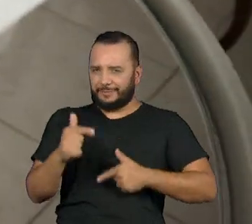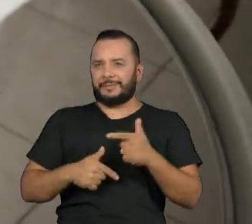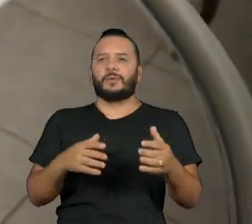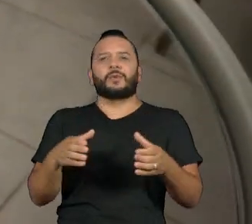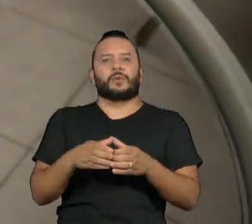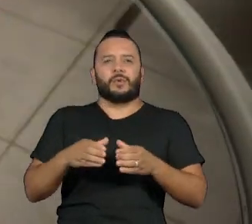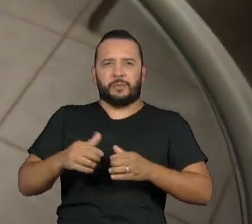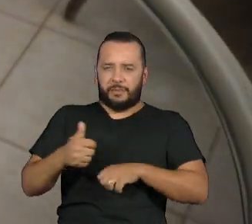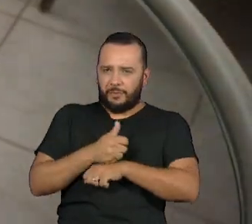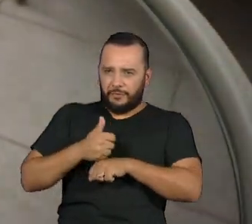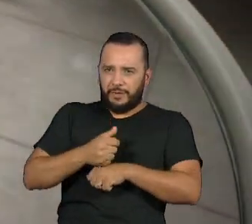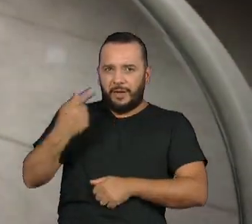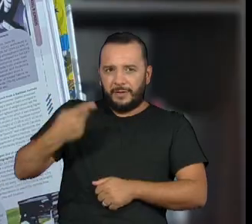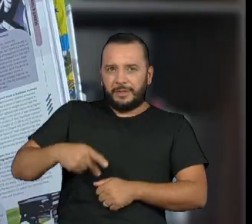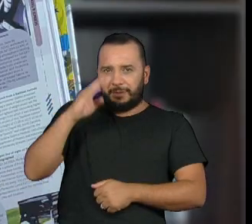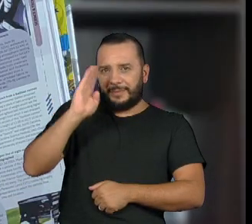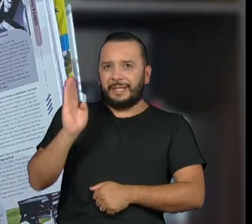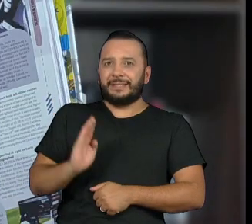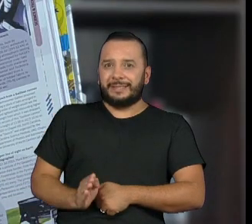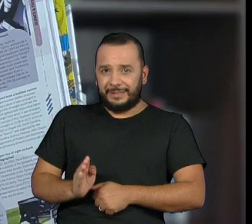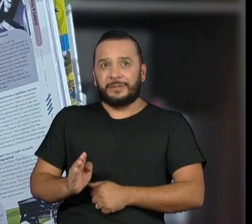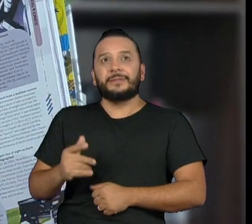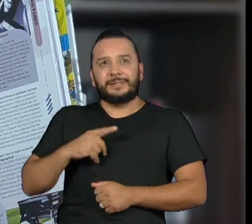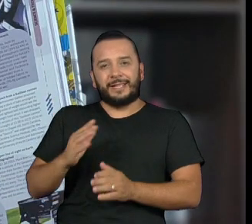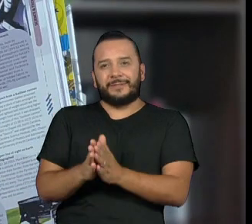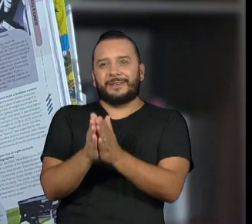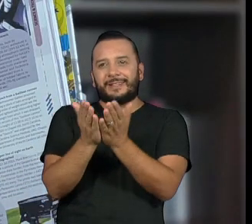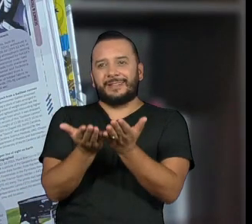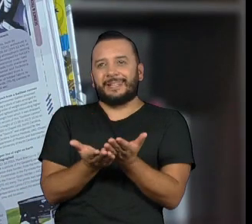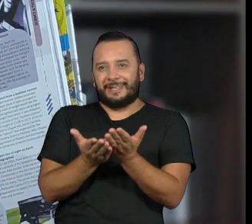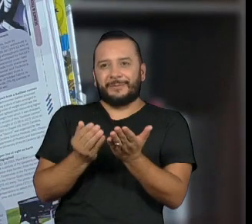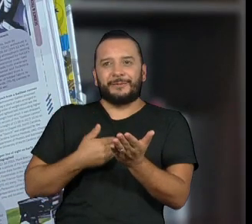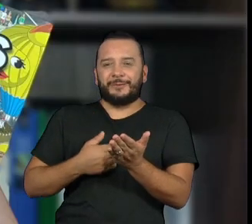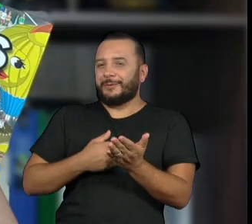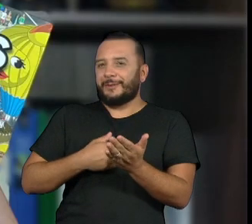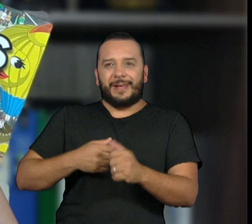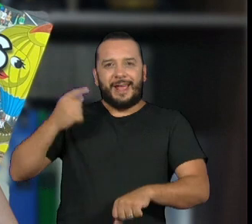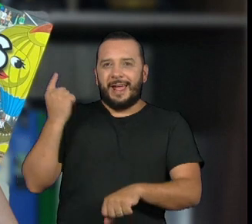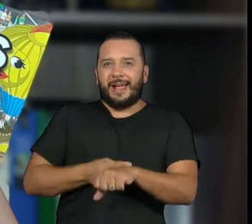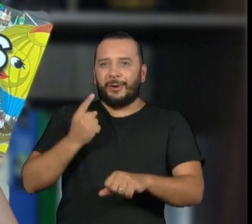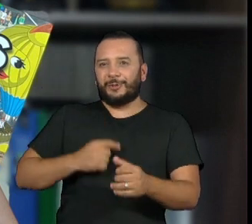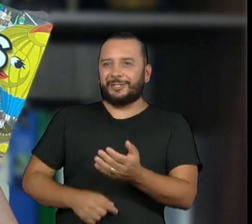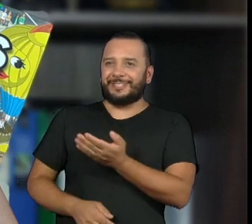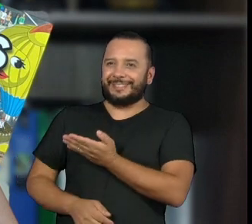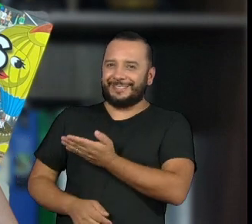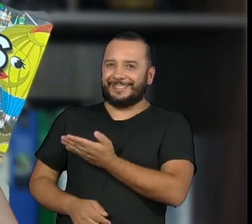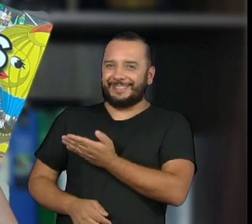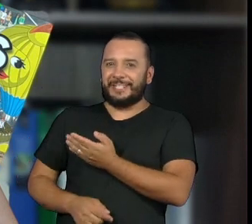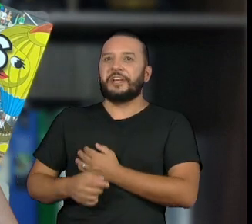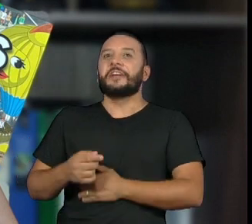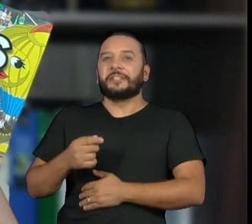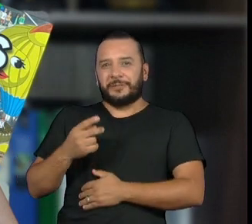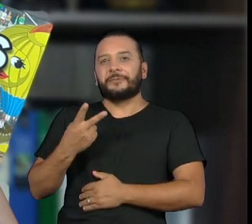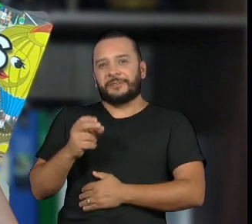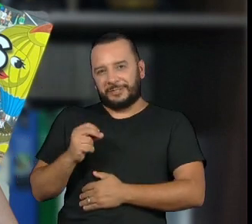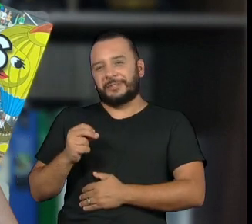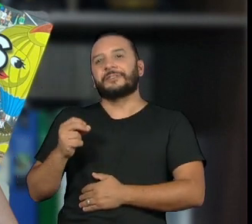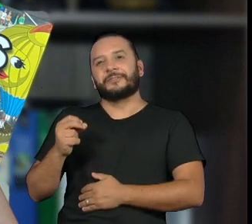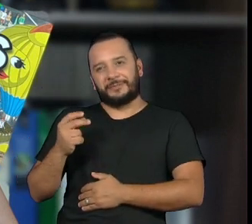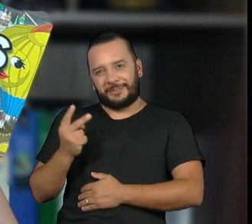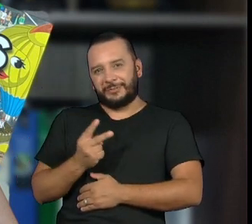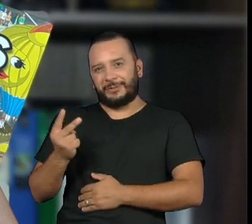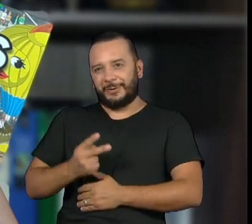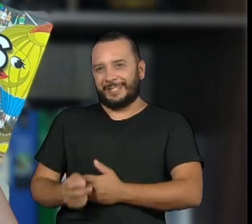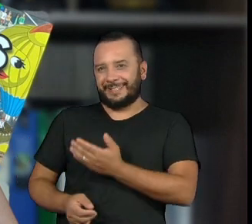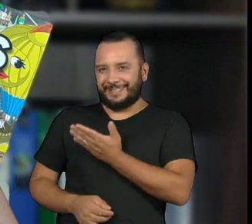de profissionais brasileiros foi parar na edição de 2022 do Livro Mundial dos Recordes, o Guinness